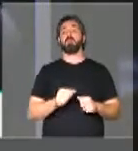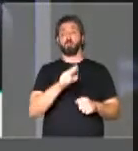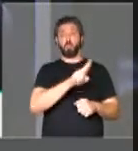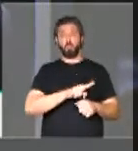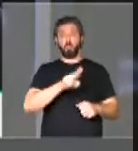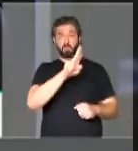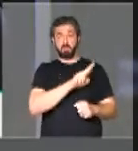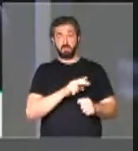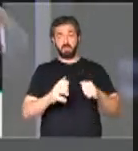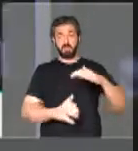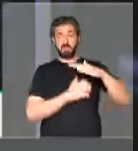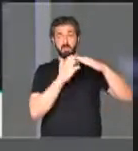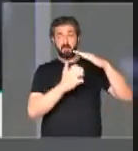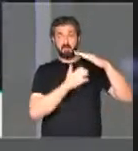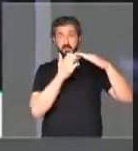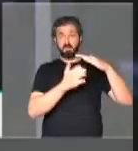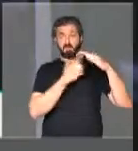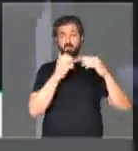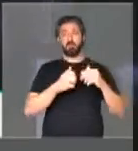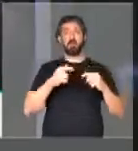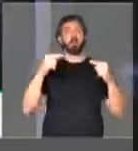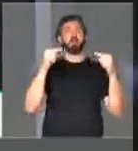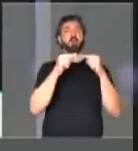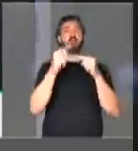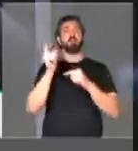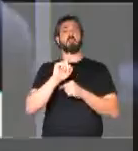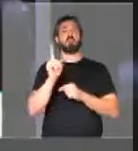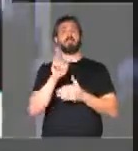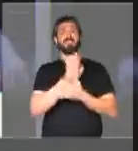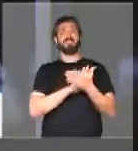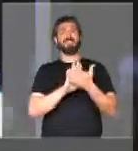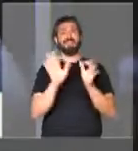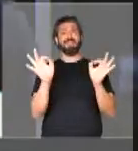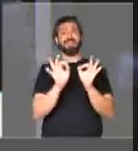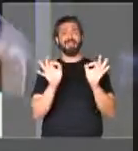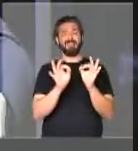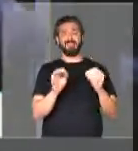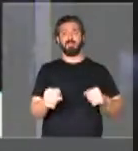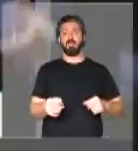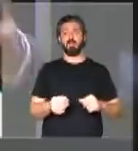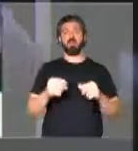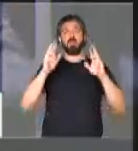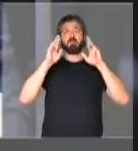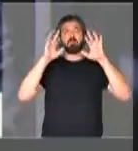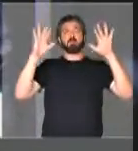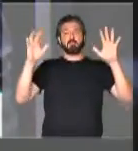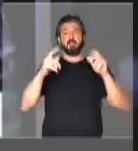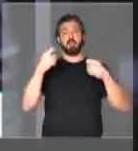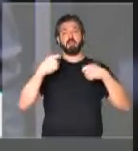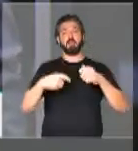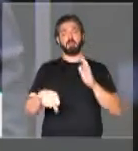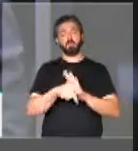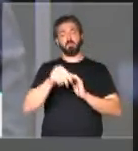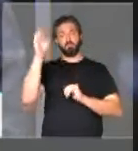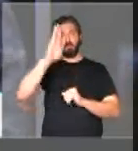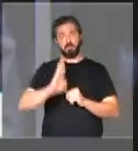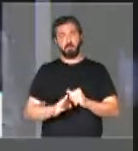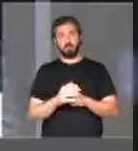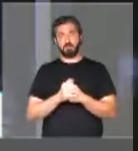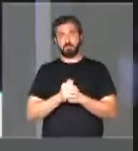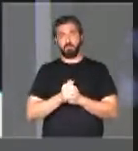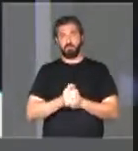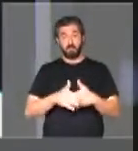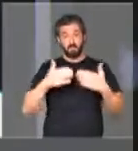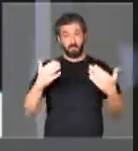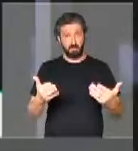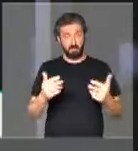a utilização de empresas que não correspondem de maneira nenhuma às expectativas e às necessidades do país.